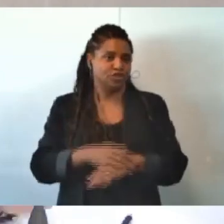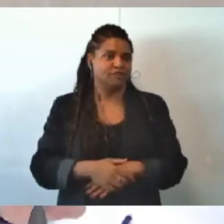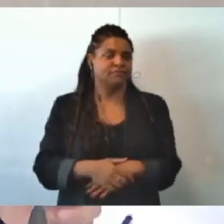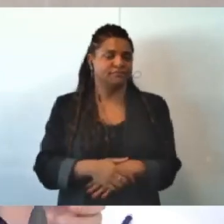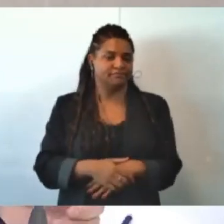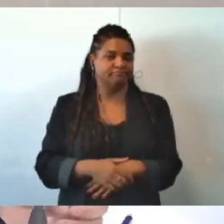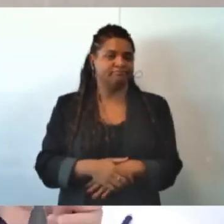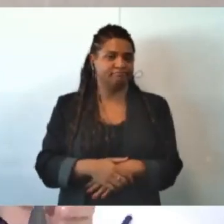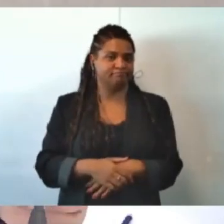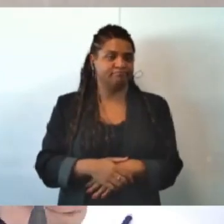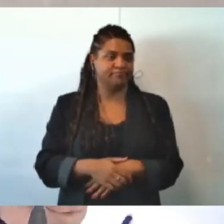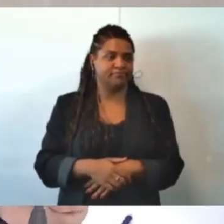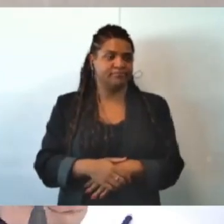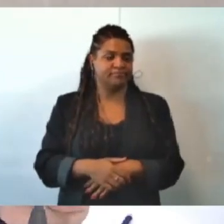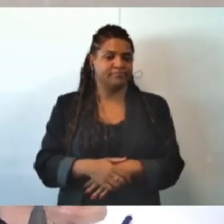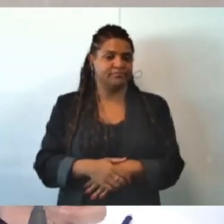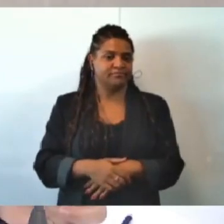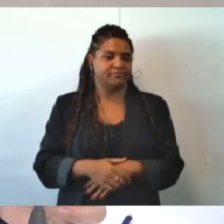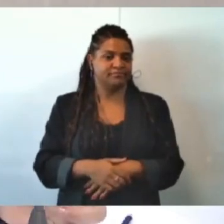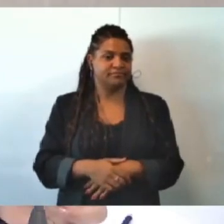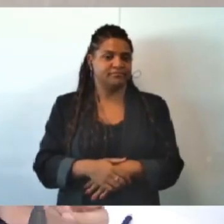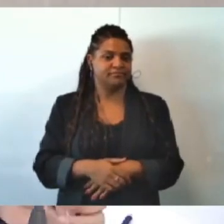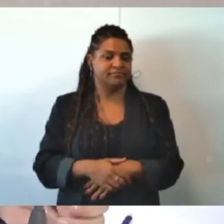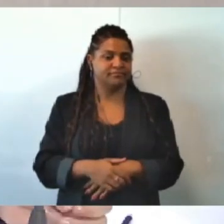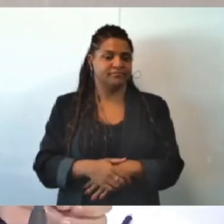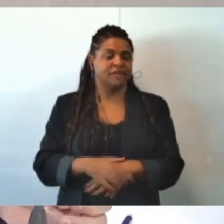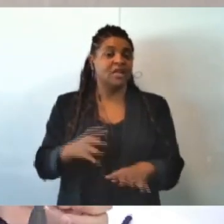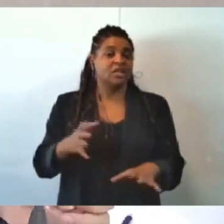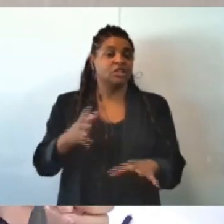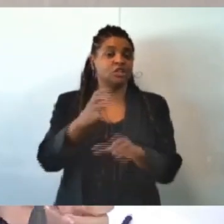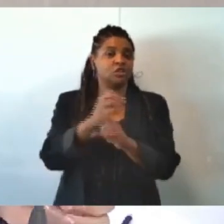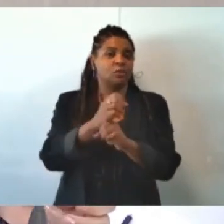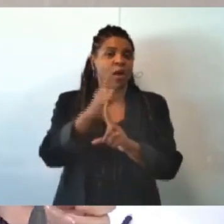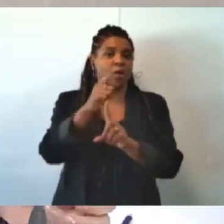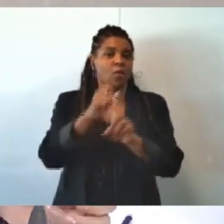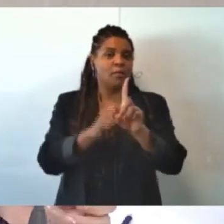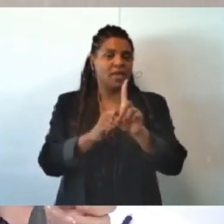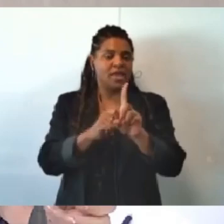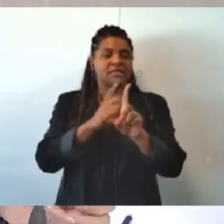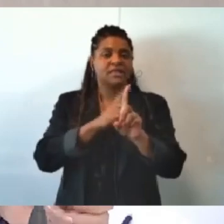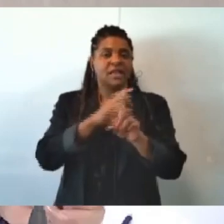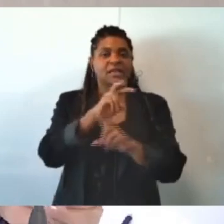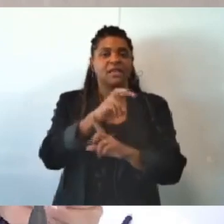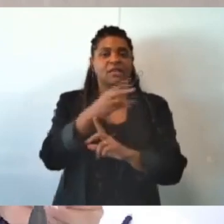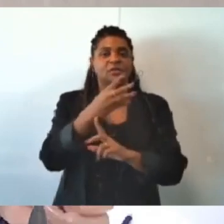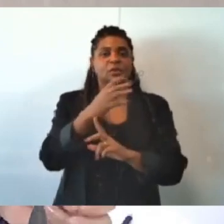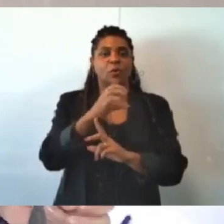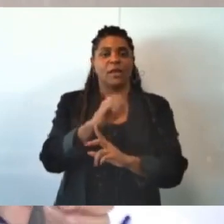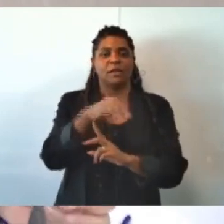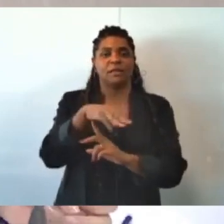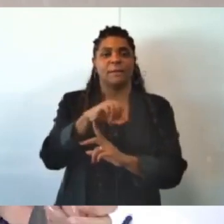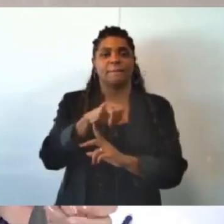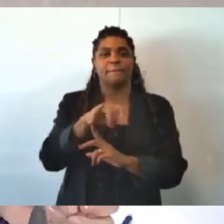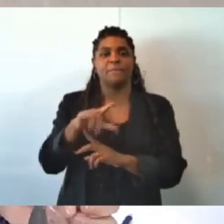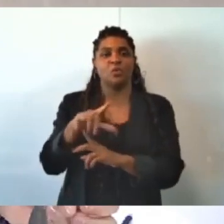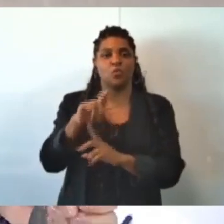dia. Se contar ao mês, são 540 mil toneladas mês.